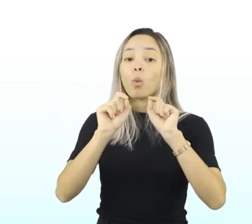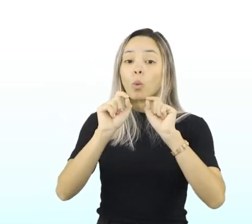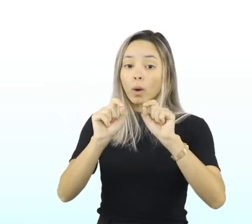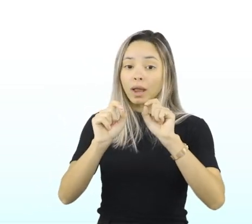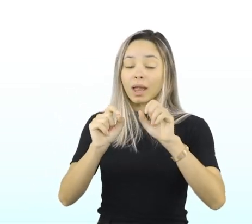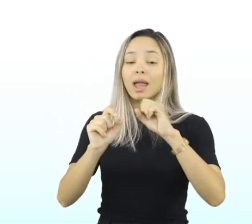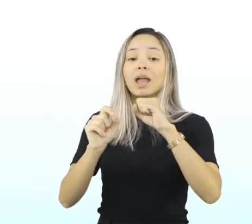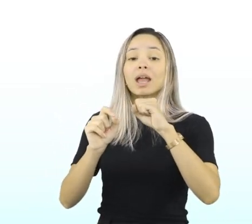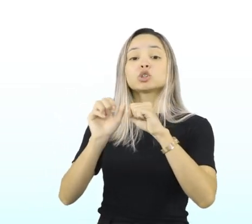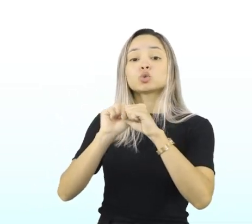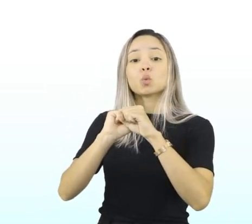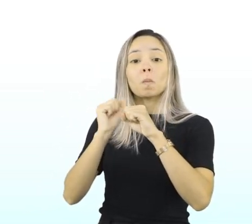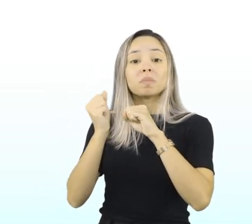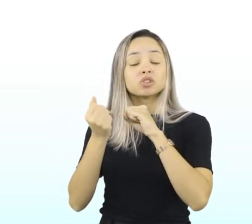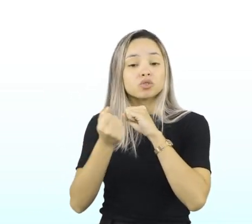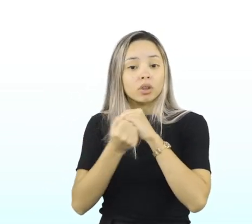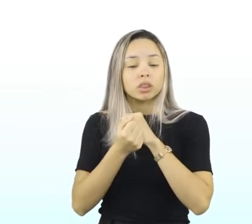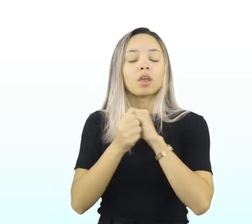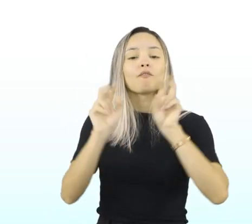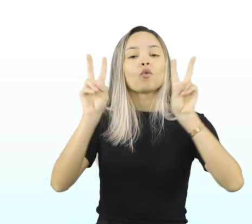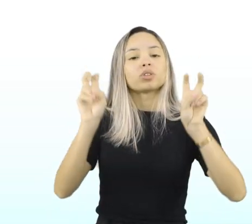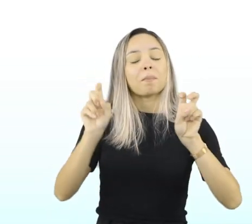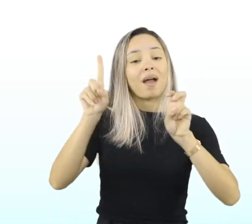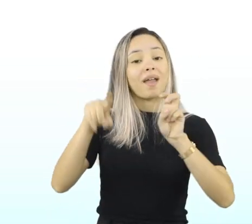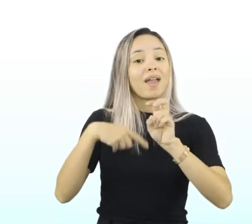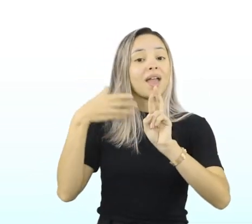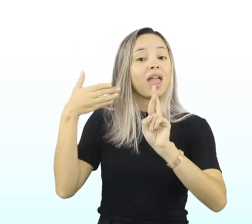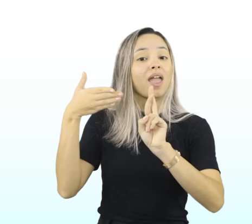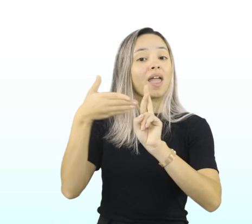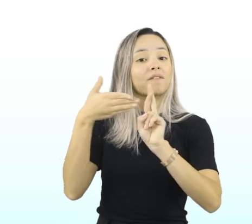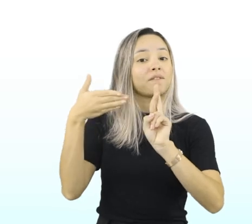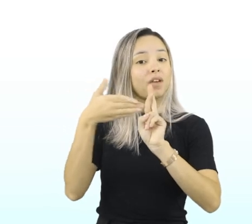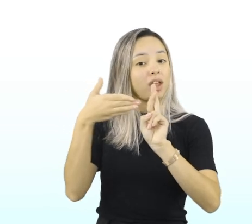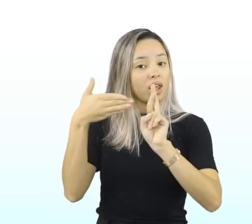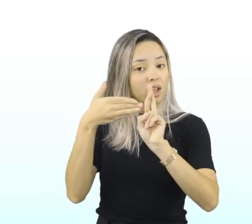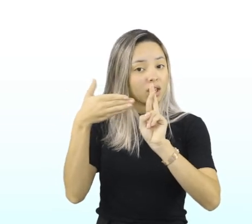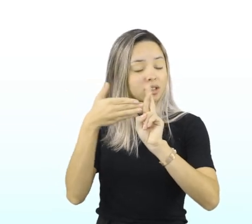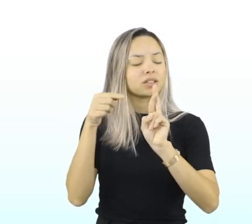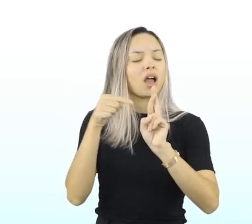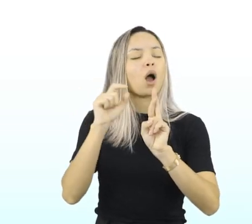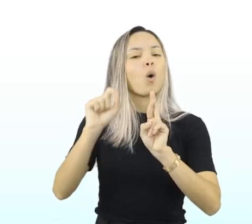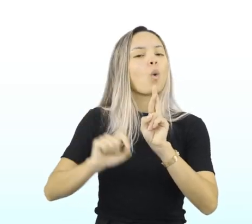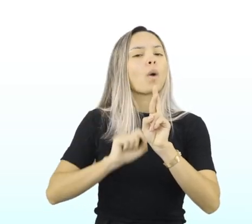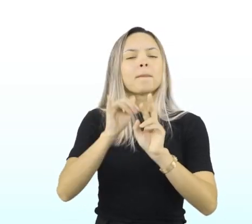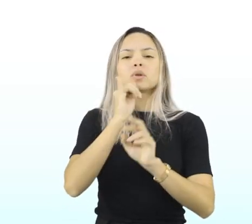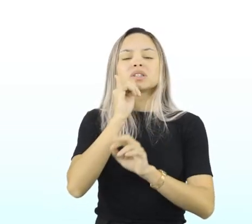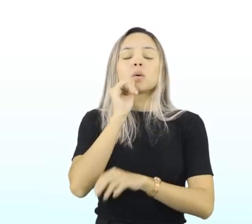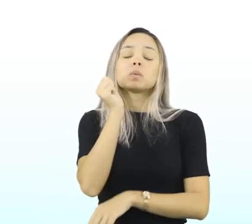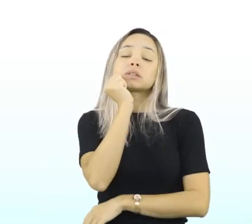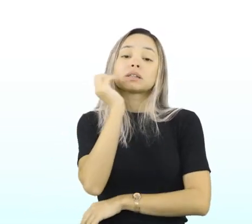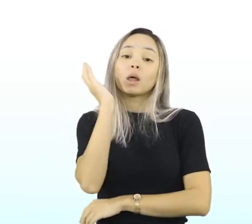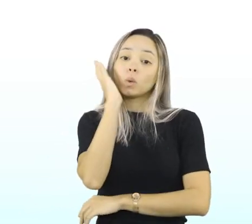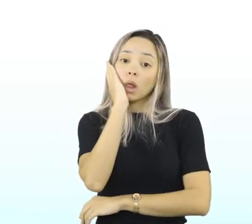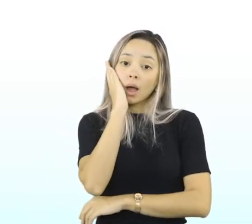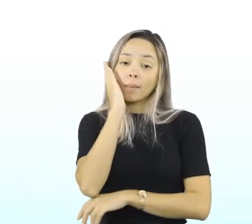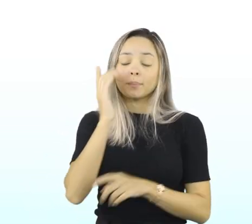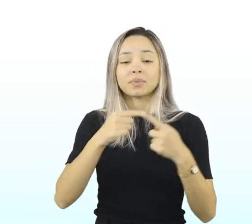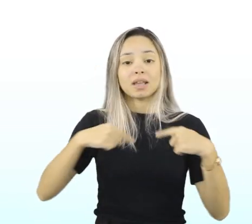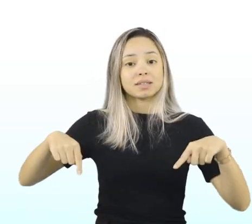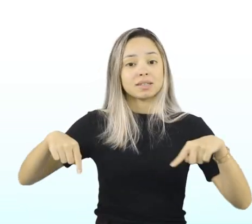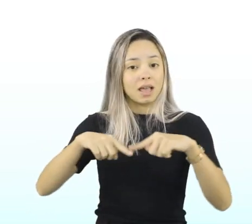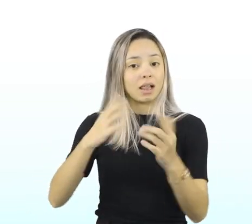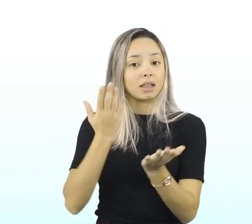do tema. Nós chamamos de referentes, são os referenciais do tema. Quais são esses referentes?